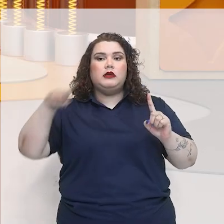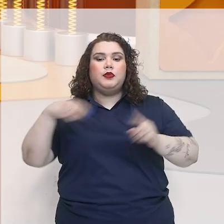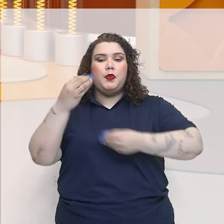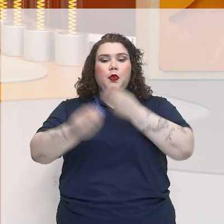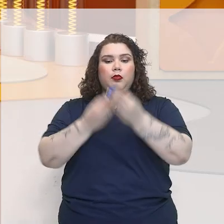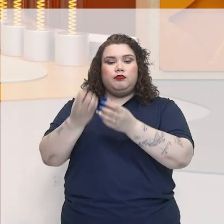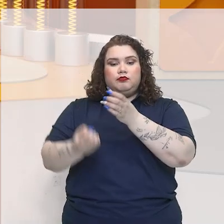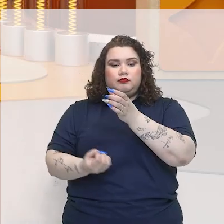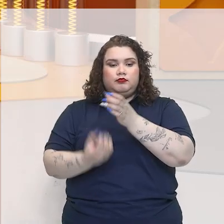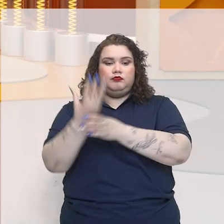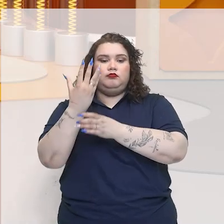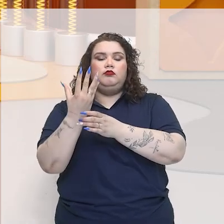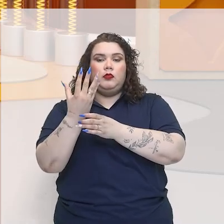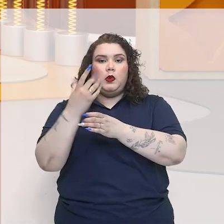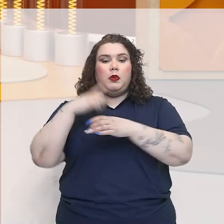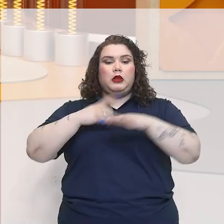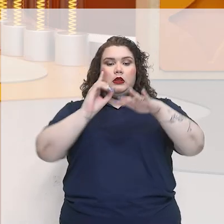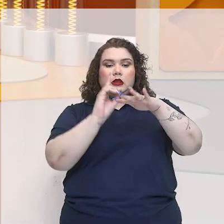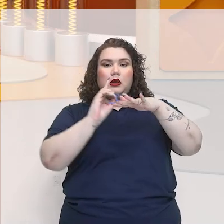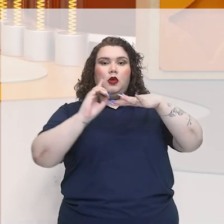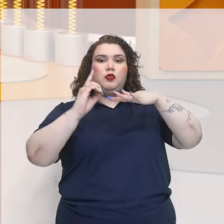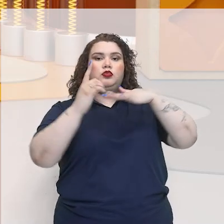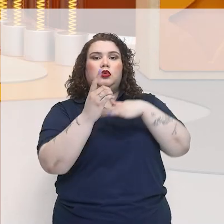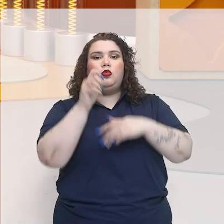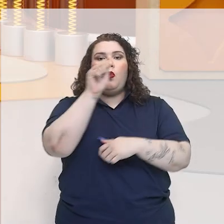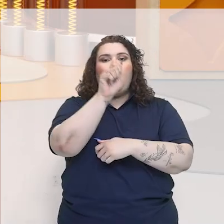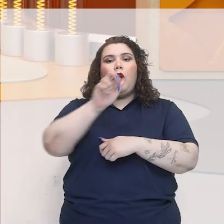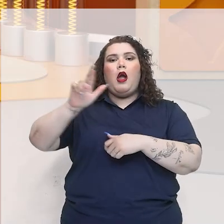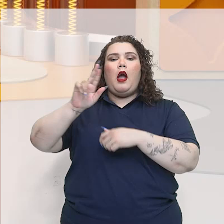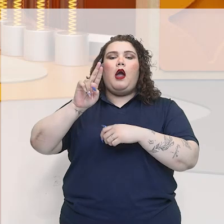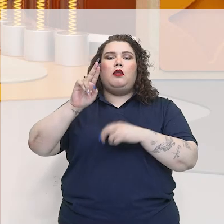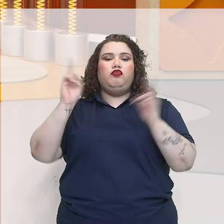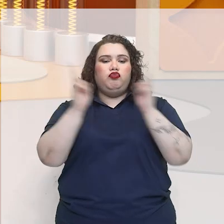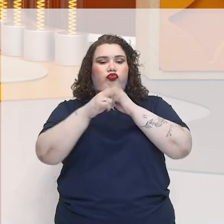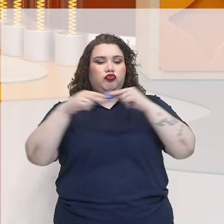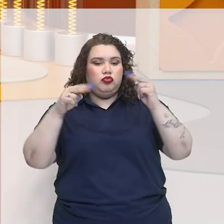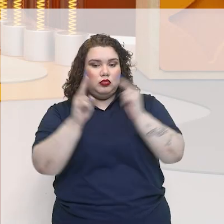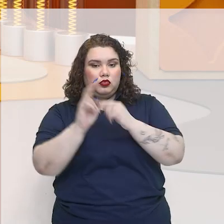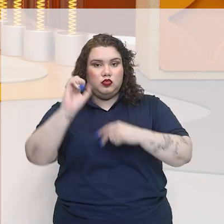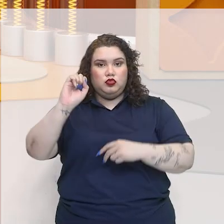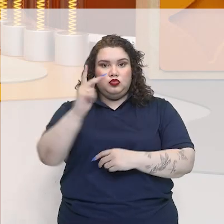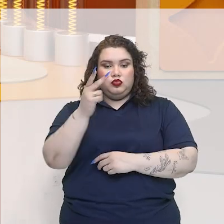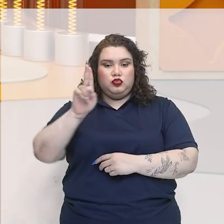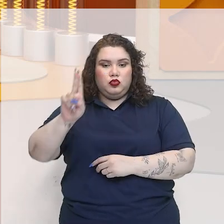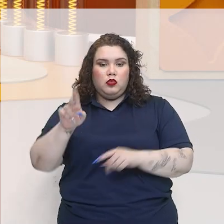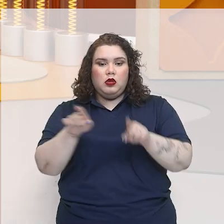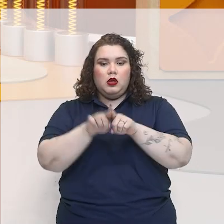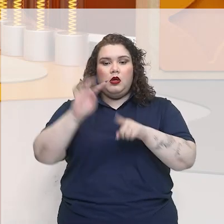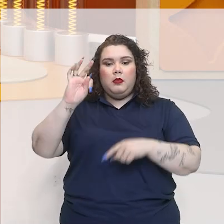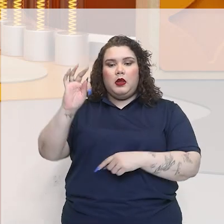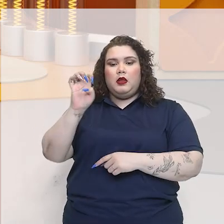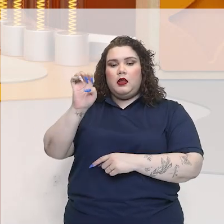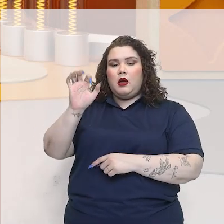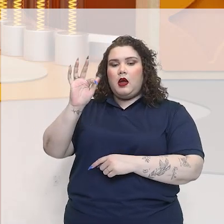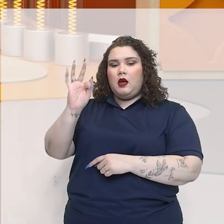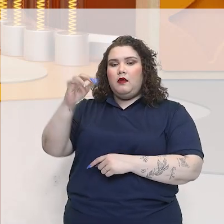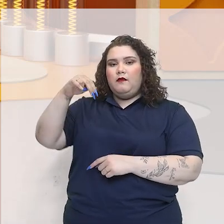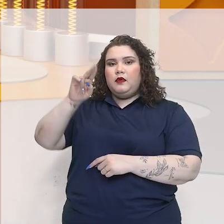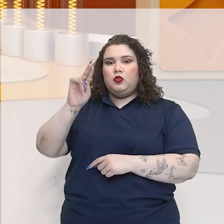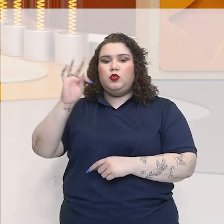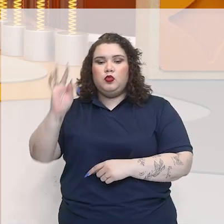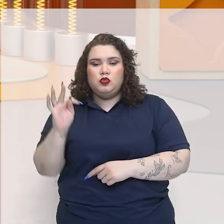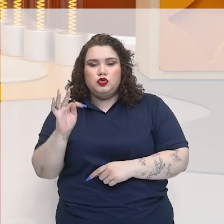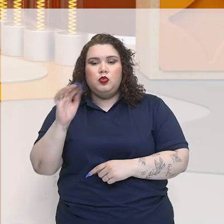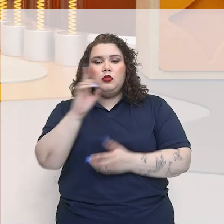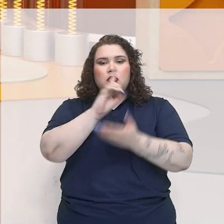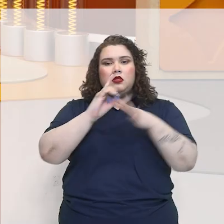fez Shu, Deus, então, aí, né, a deusa do ar. Tefnut, o deus da umidade. Eles, por sua vez,